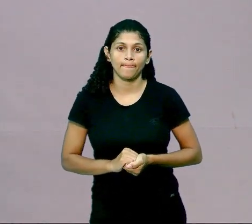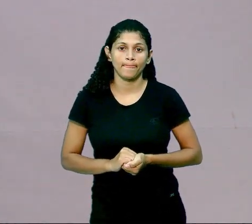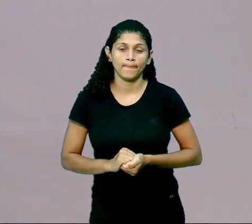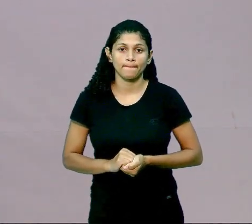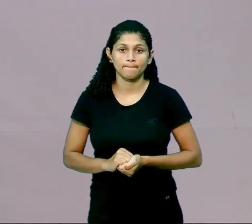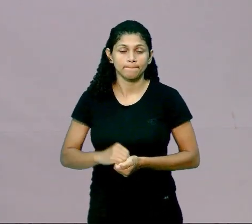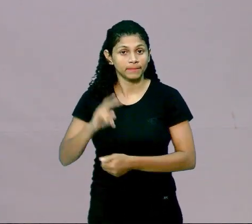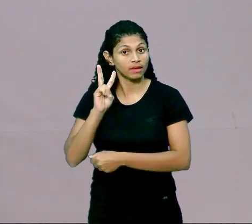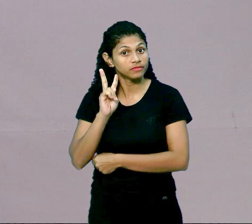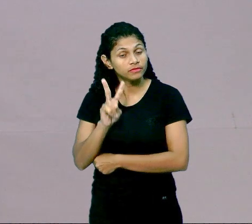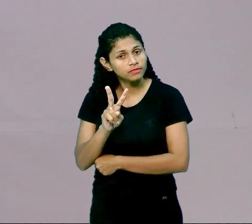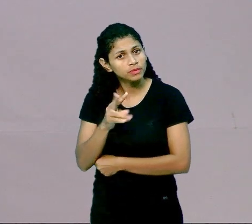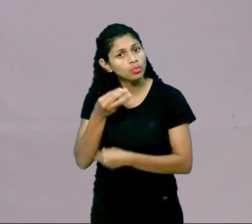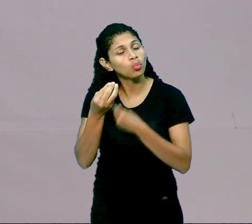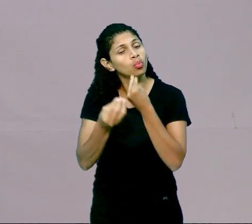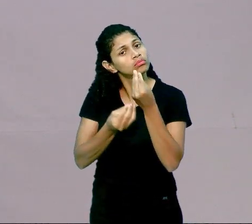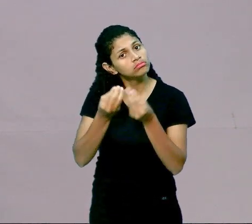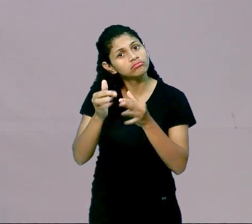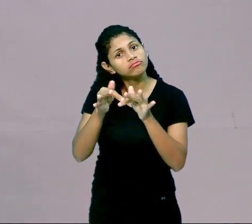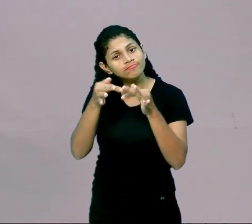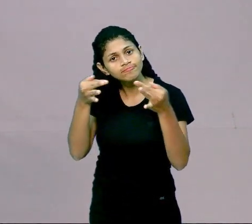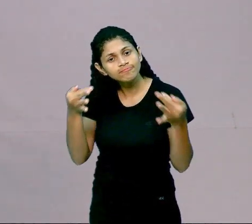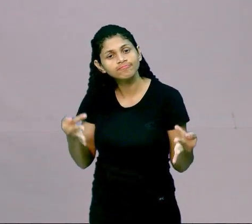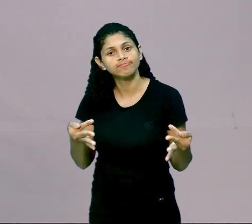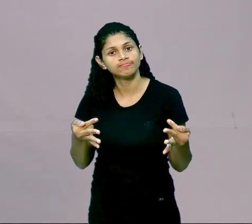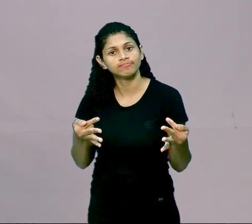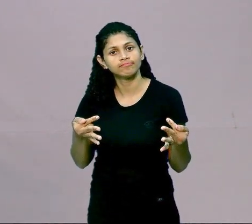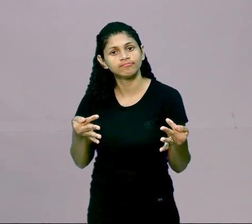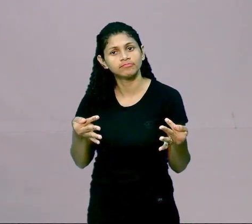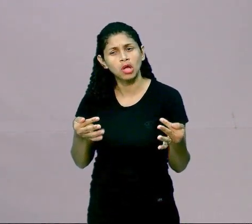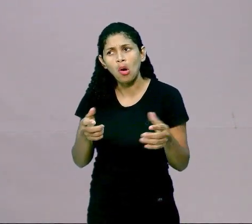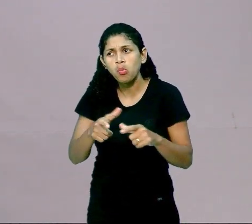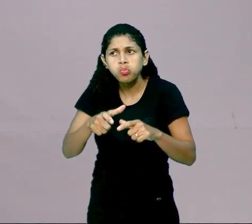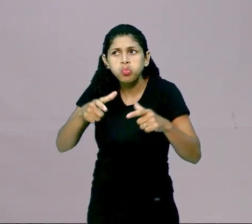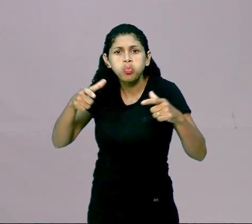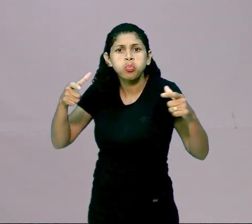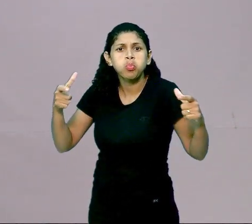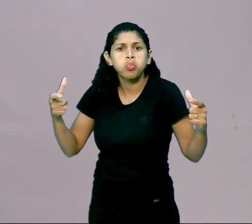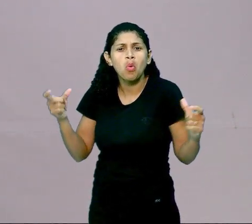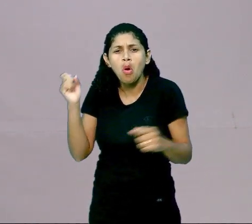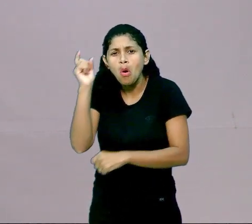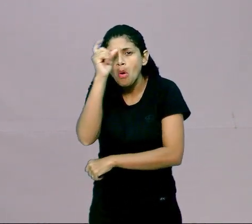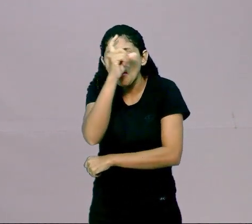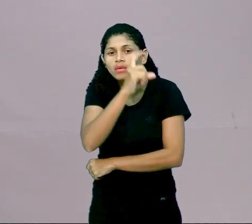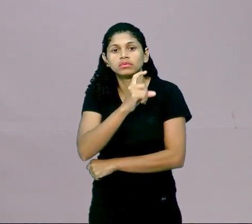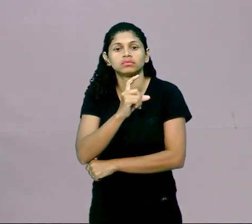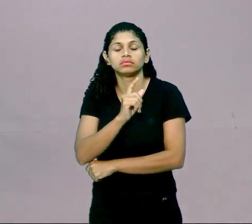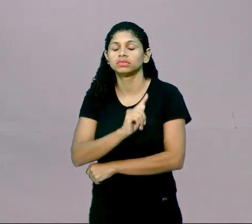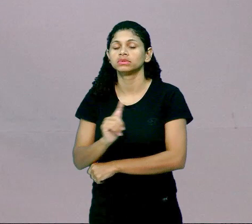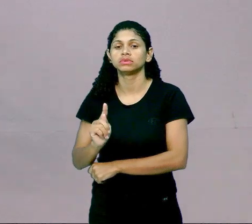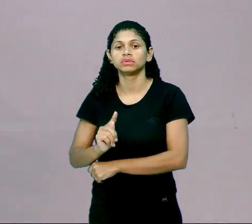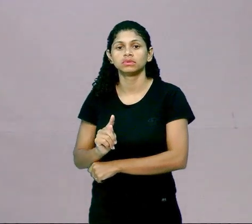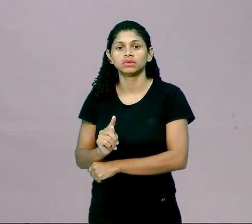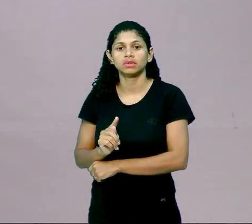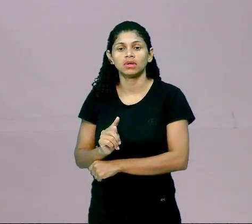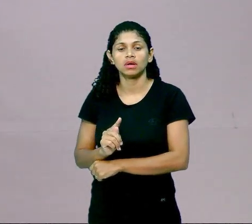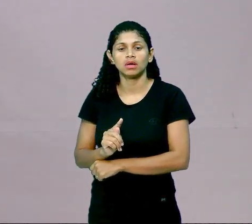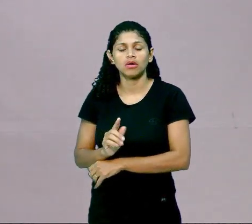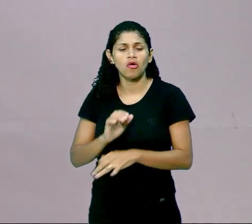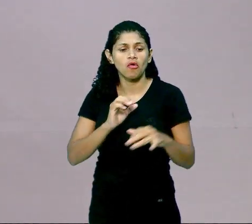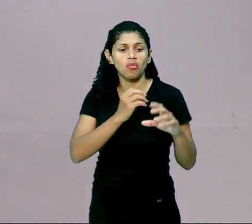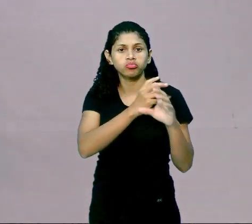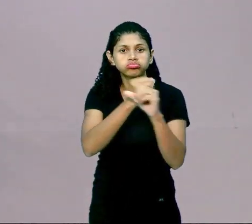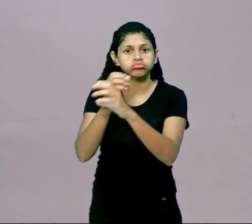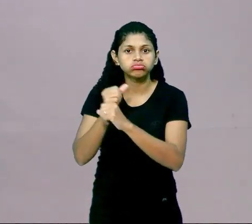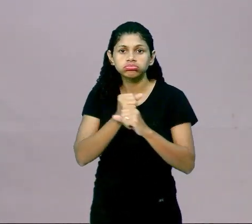pessoal, como ela é simples? Ela não é tão aquela questão que você pode imaginar. Ah, vou fazer aquele cálculo.